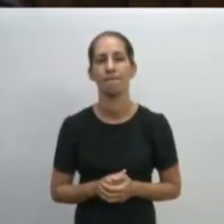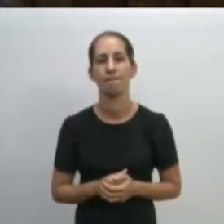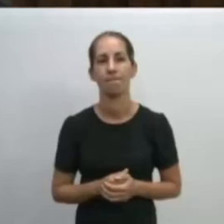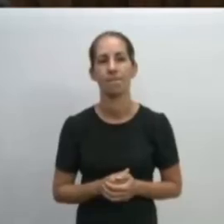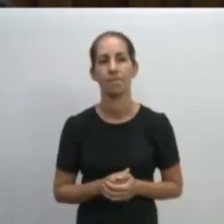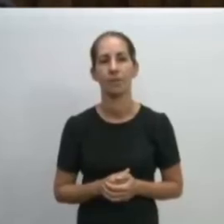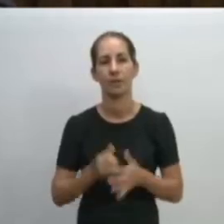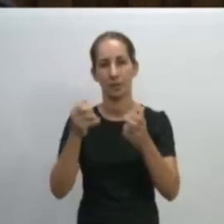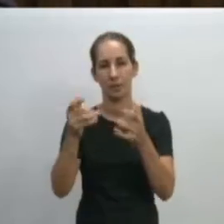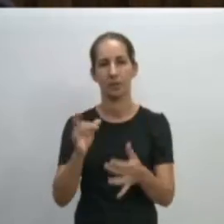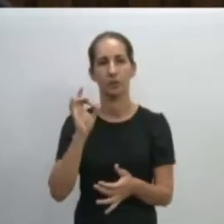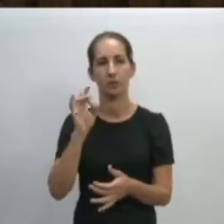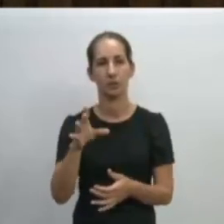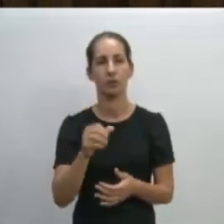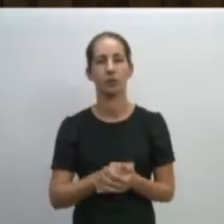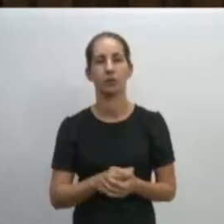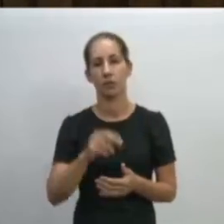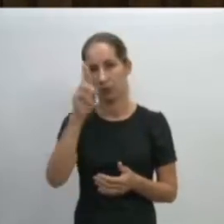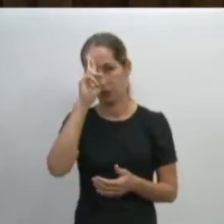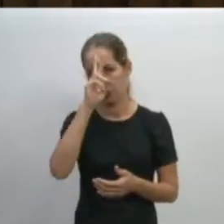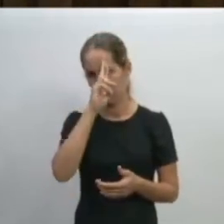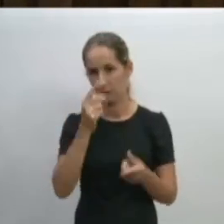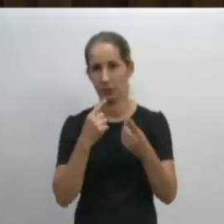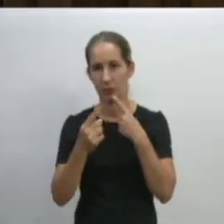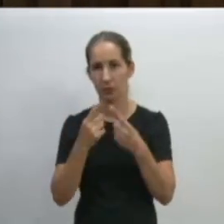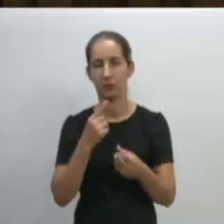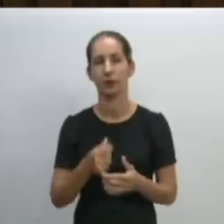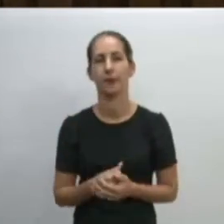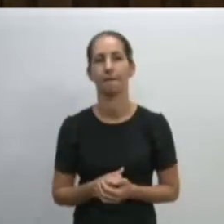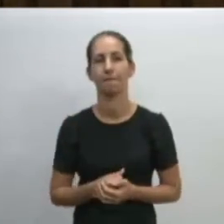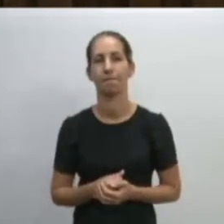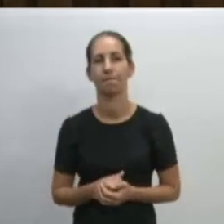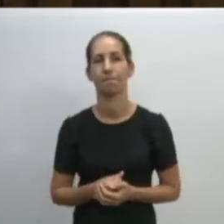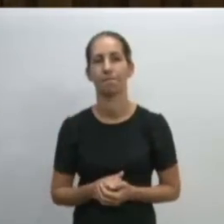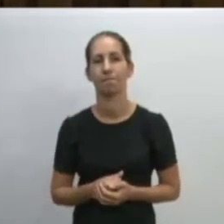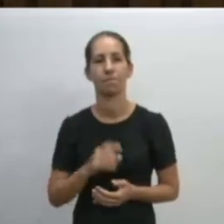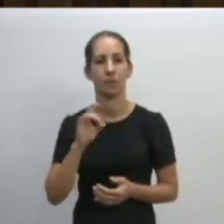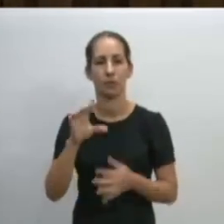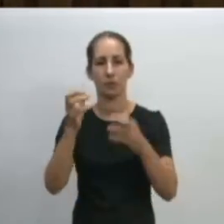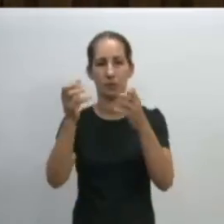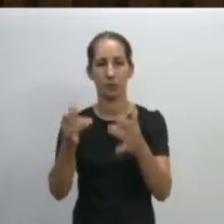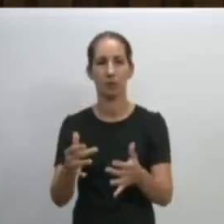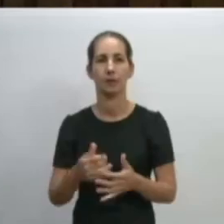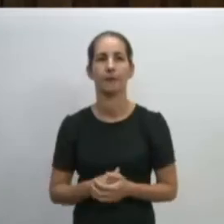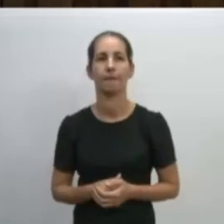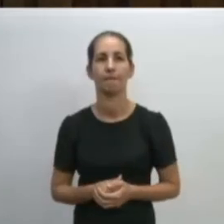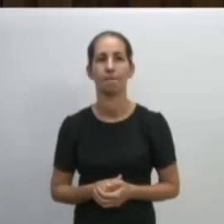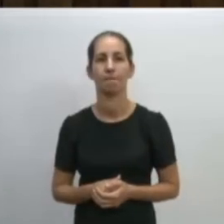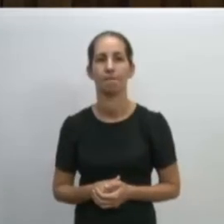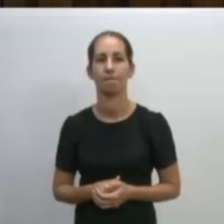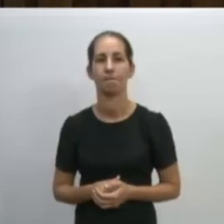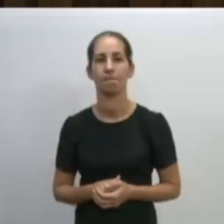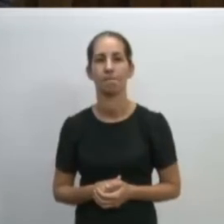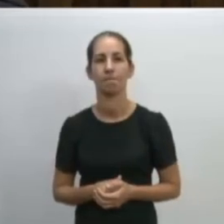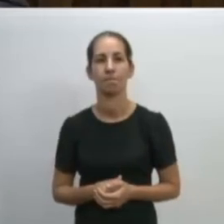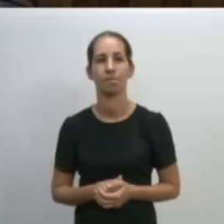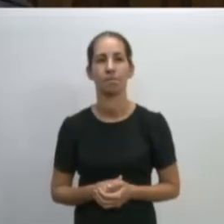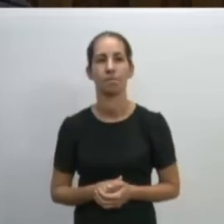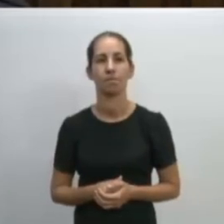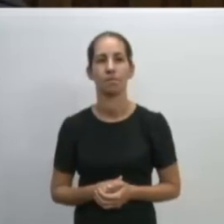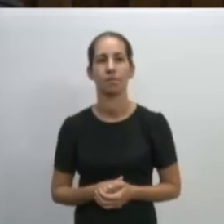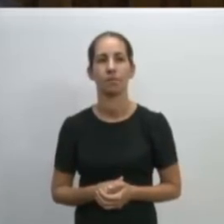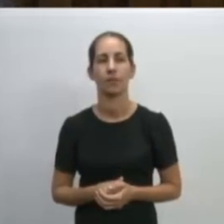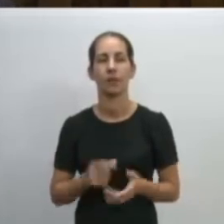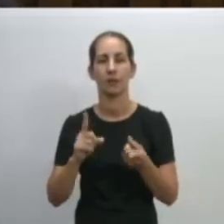Então, tá bom. Vereador Ranieri, vai discutir, vereador Ranieri? Ou vai só declarar? Vai discutir ou vai só declarar? Só declarar.